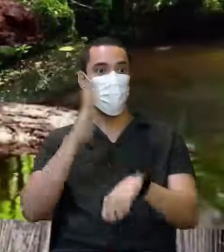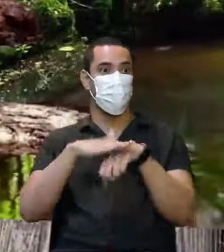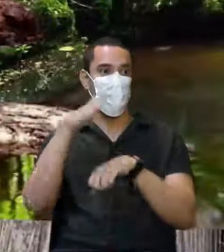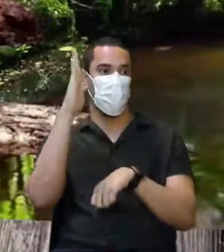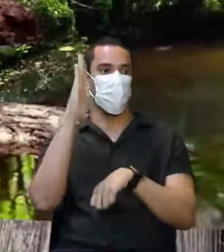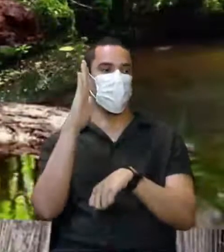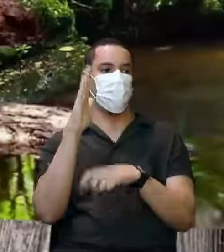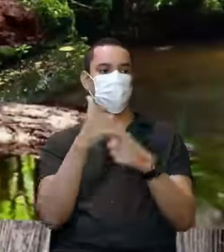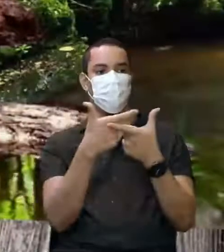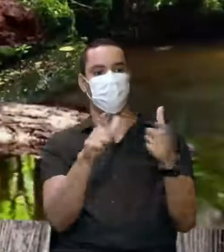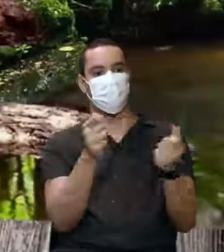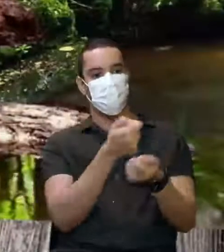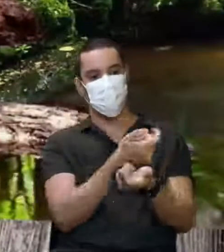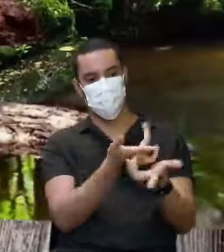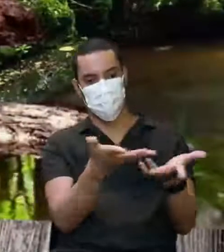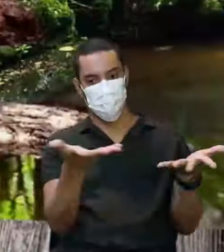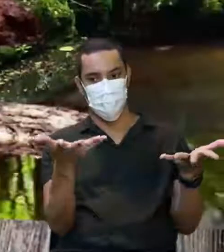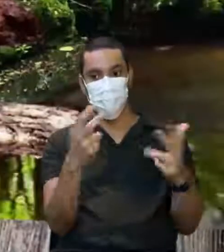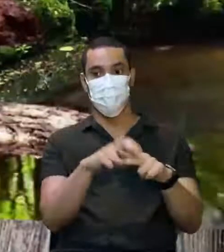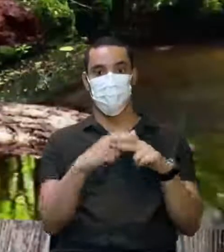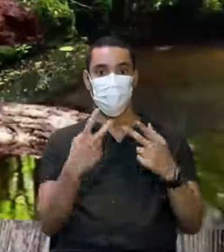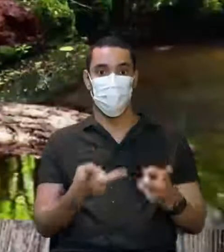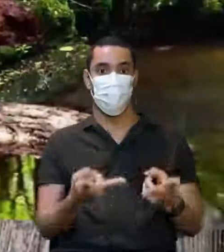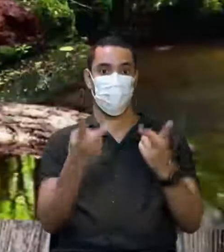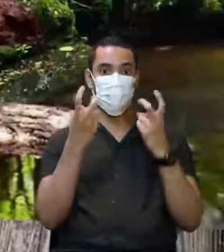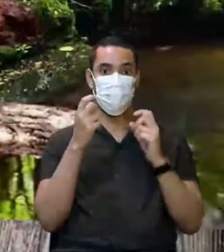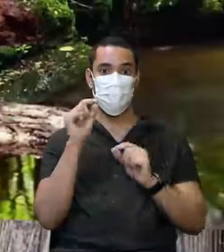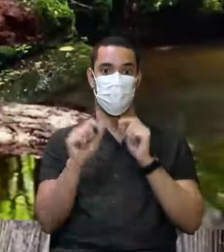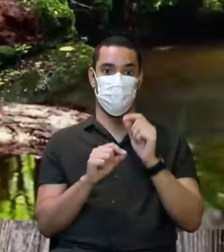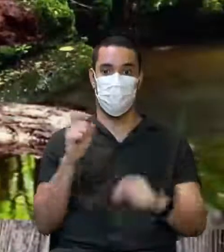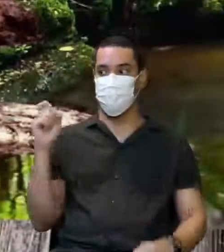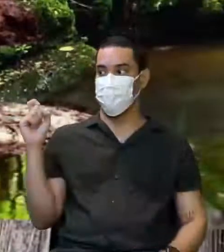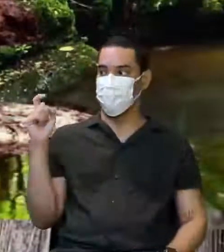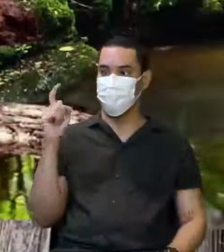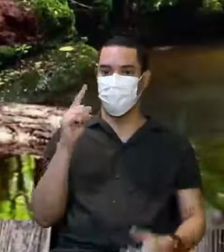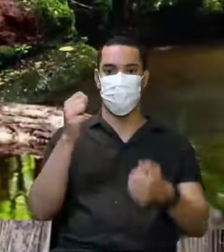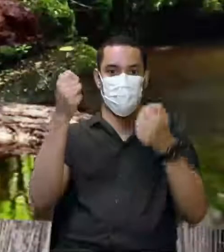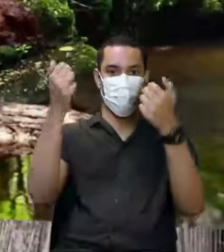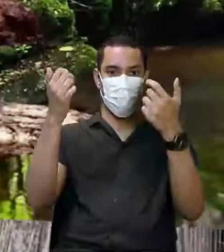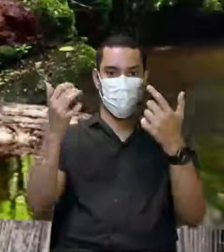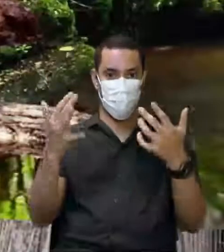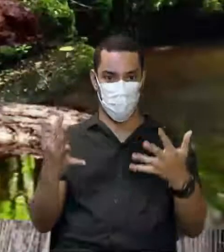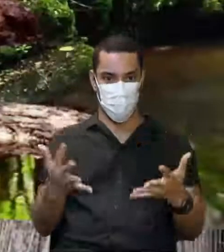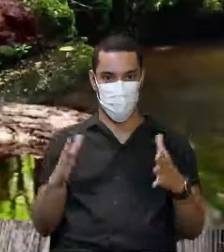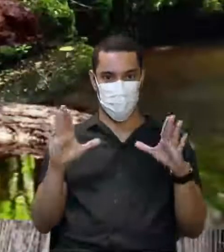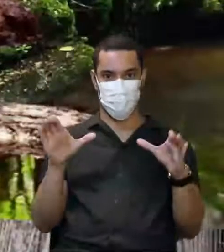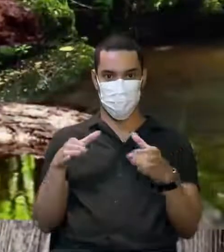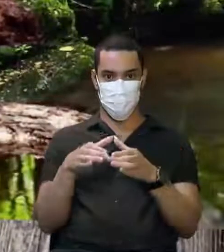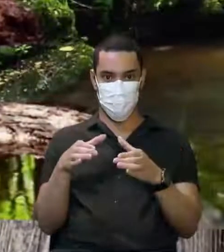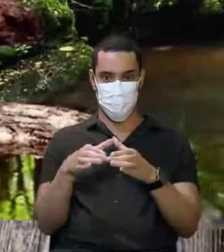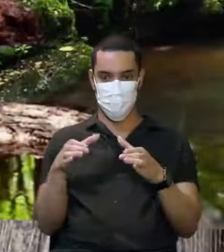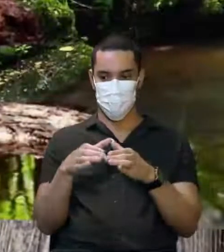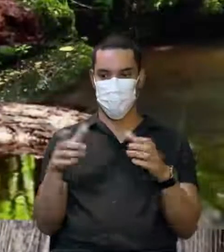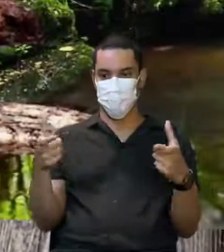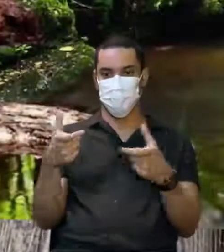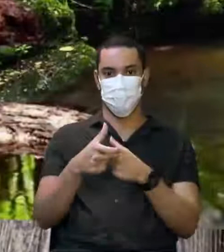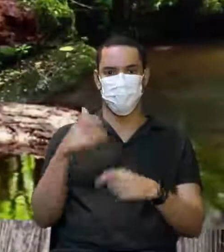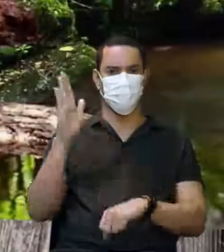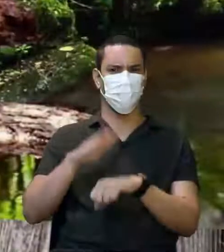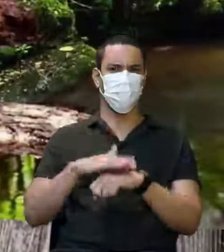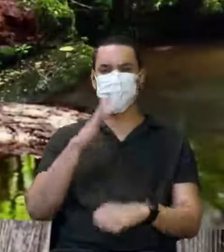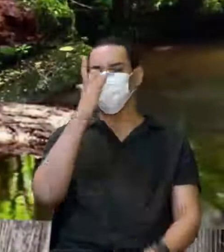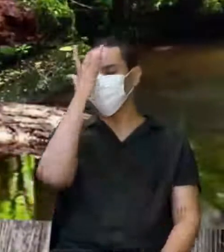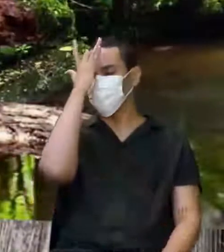maior. Então, percebe-se evolutivamente que aqueles que estavam em grupos reduzidos foram mais